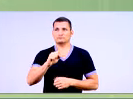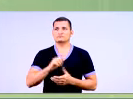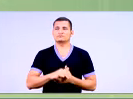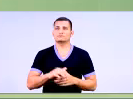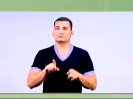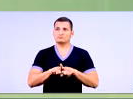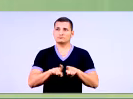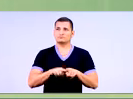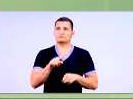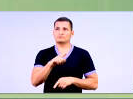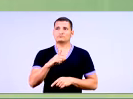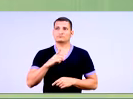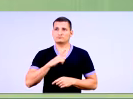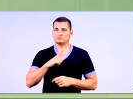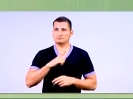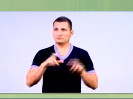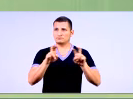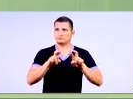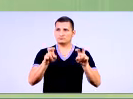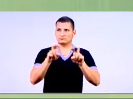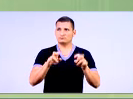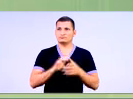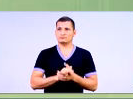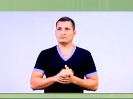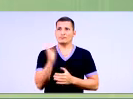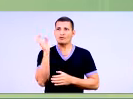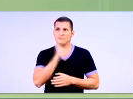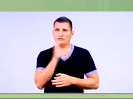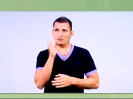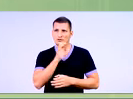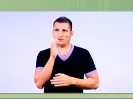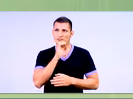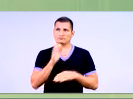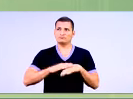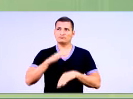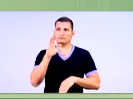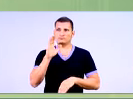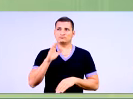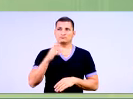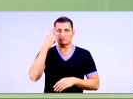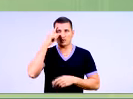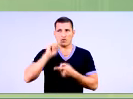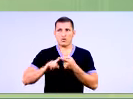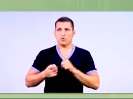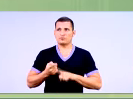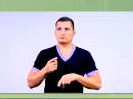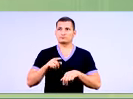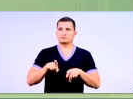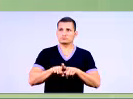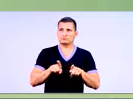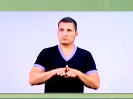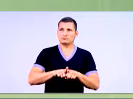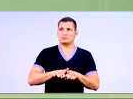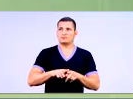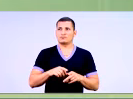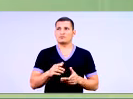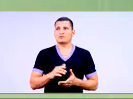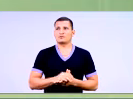uma performance de alta velocidade, né, de lógica alta velocidade e de